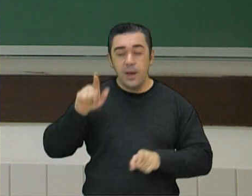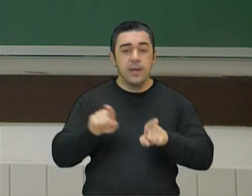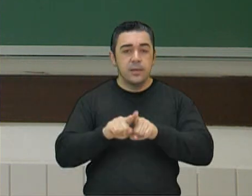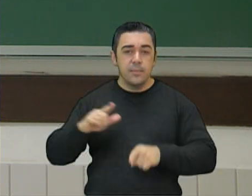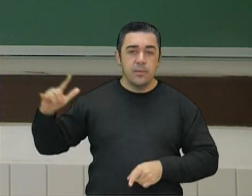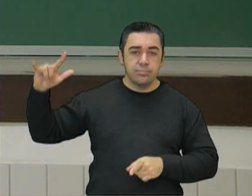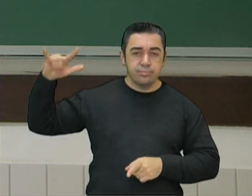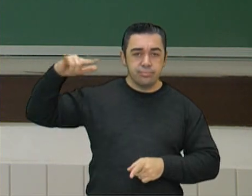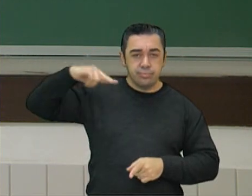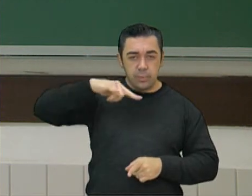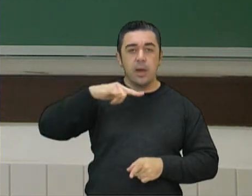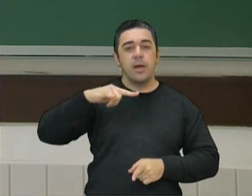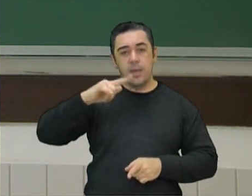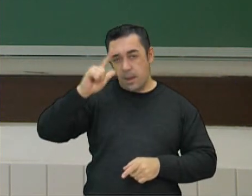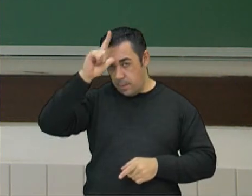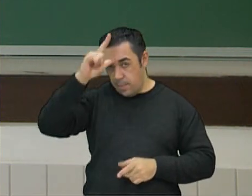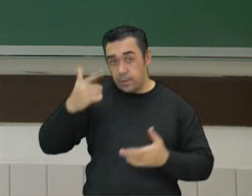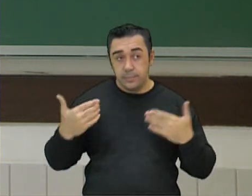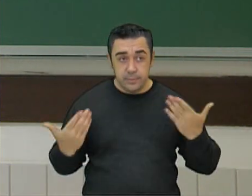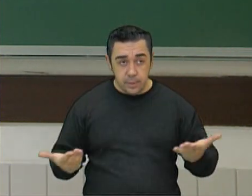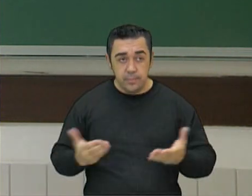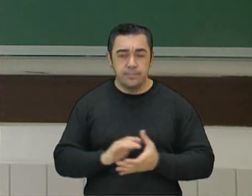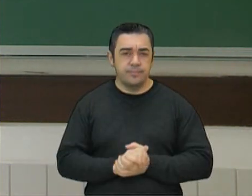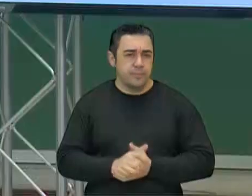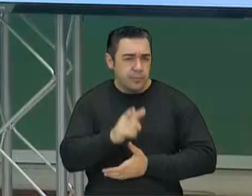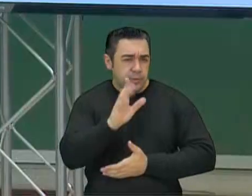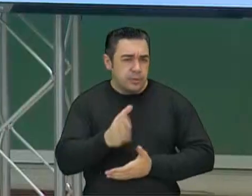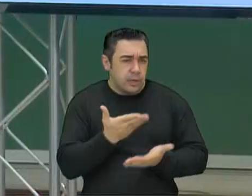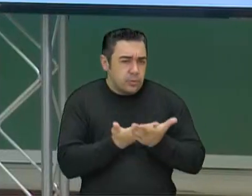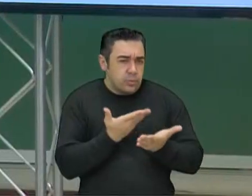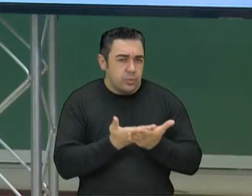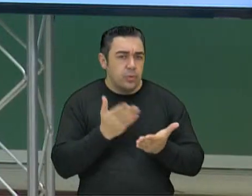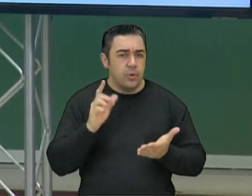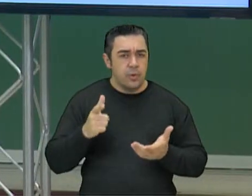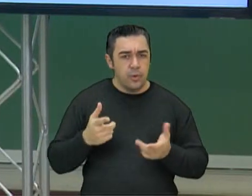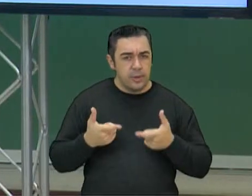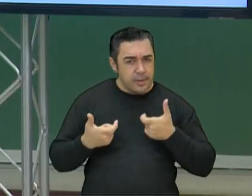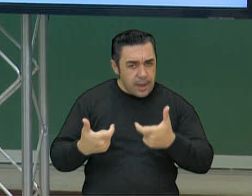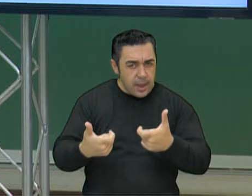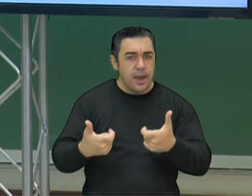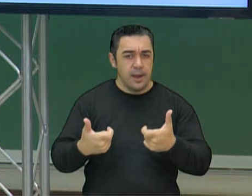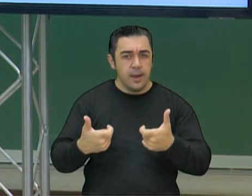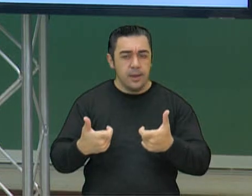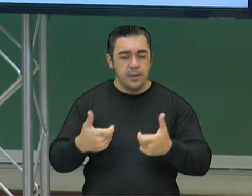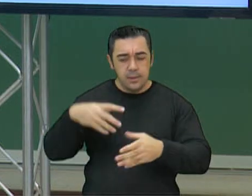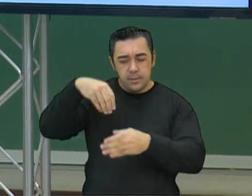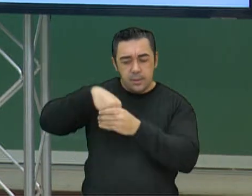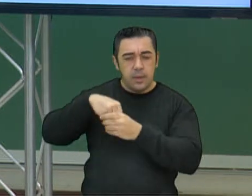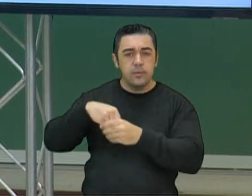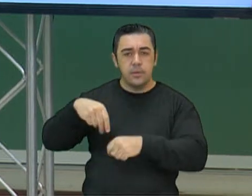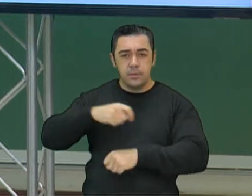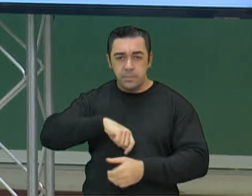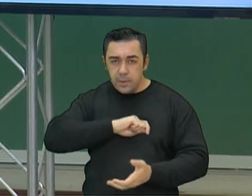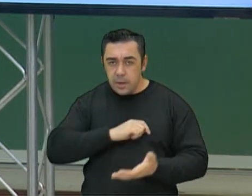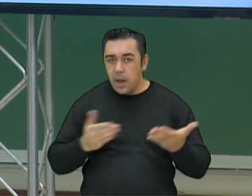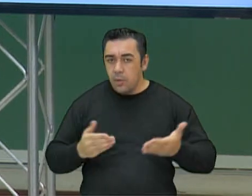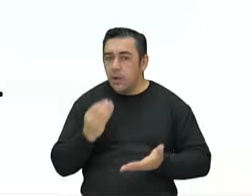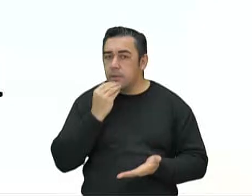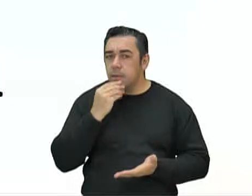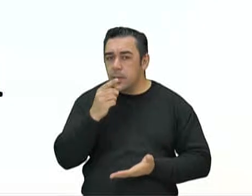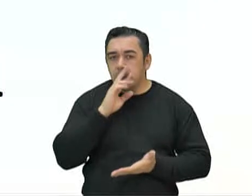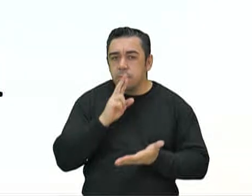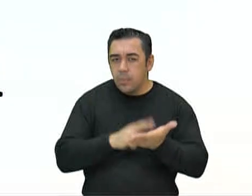Aérea Alemã. Então, já que você estudou Guerra Civil Espanhola, briga entre cidadãos espanhóis pelo poder, tem